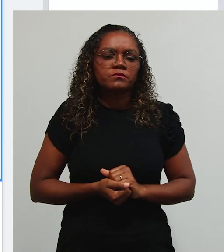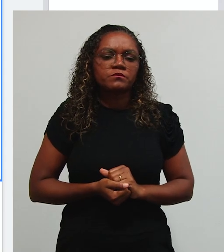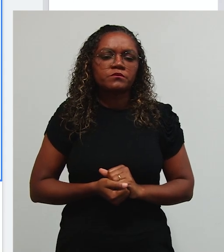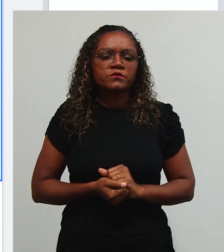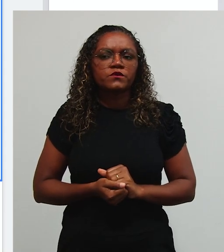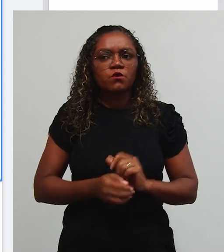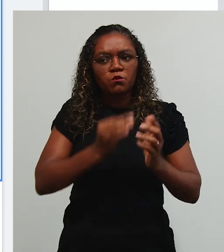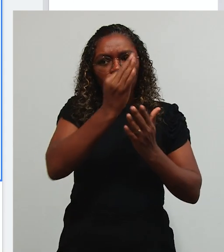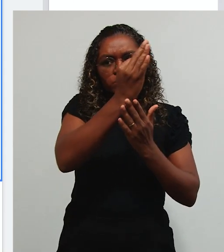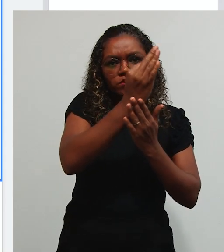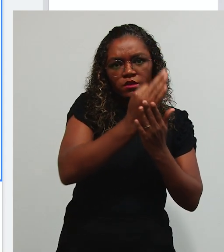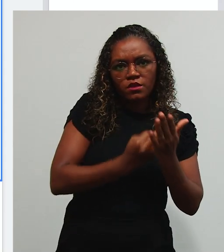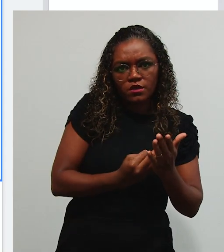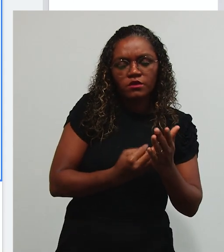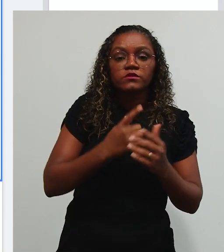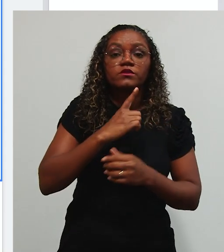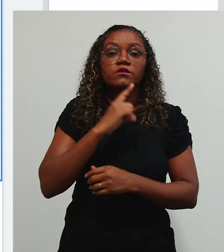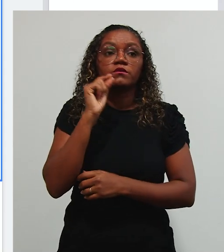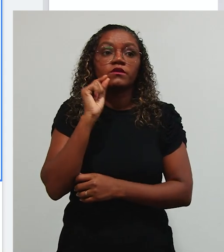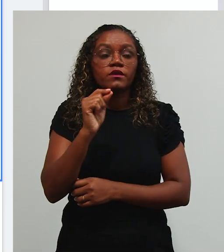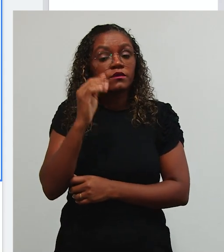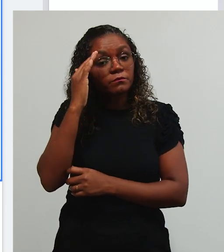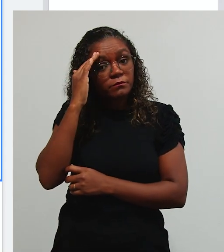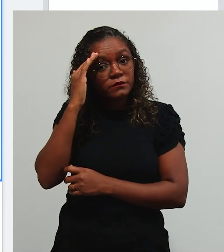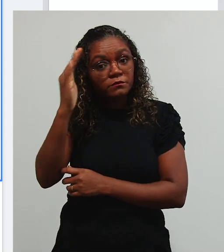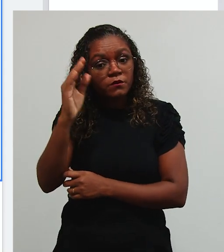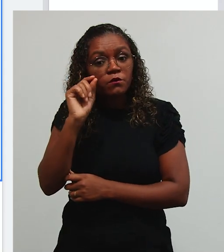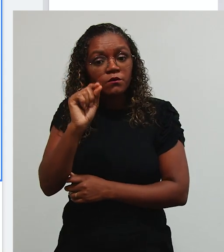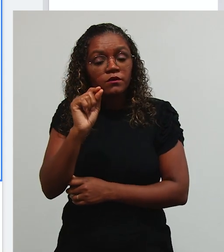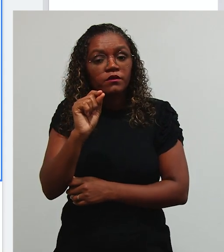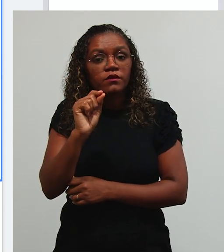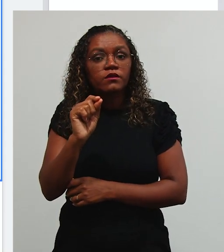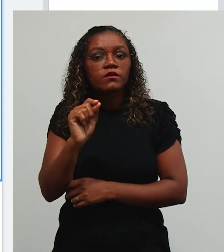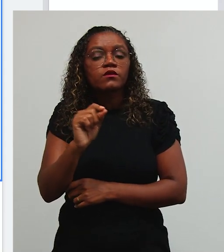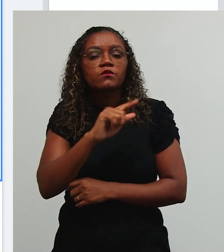texto, eles têm principalmente a finalidade